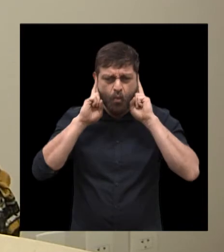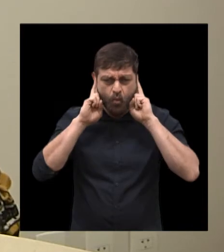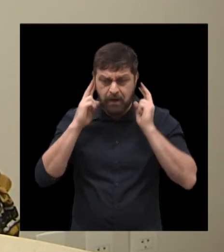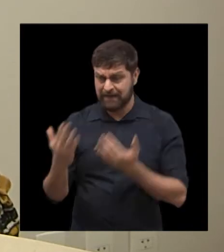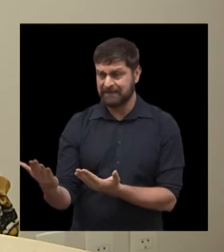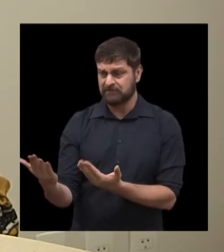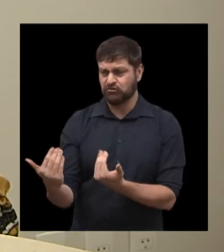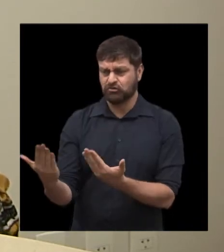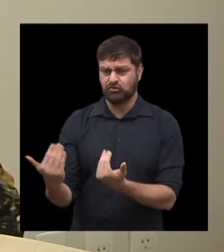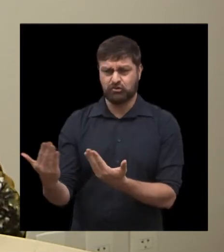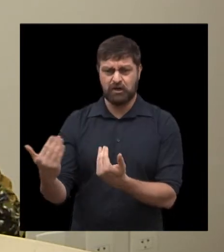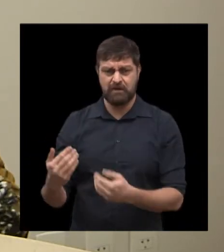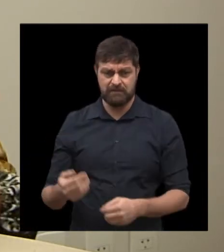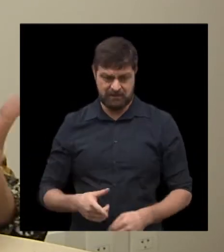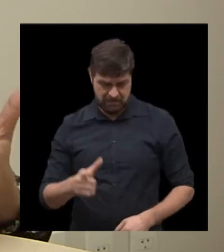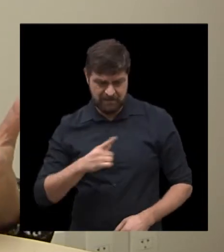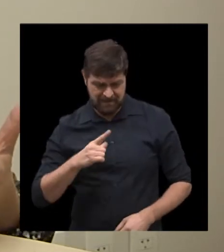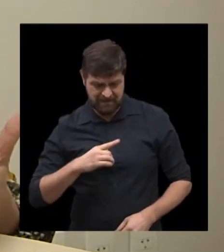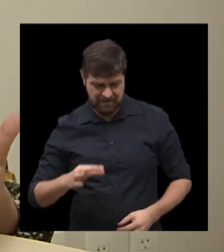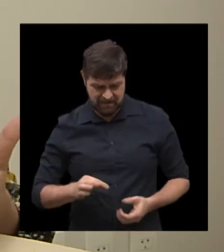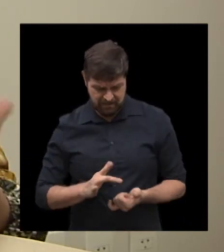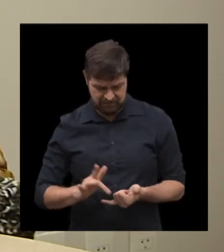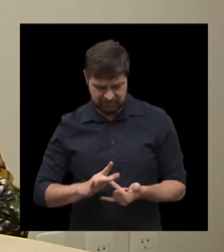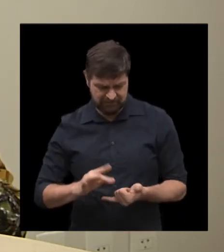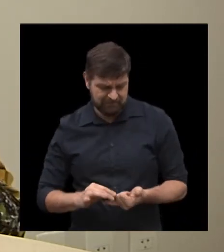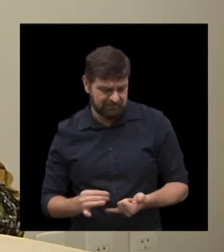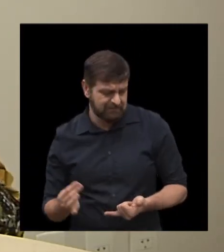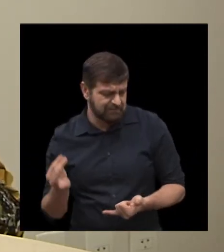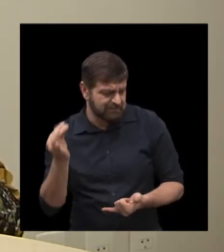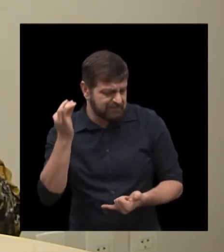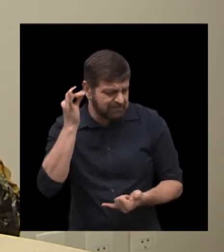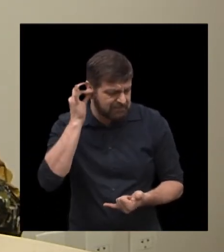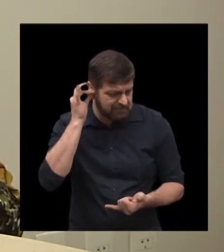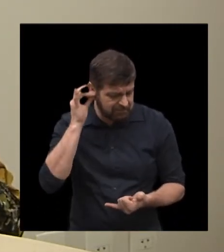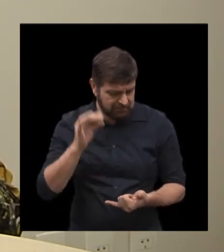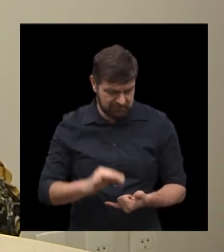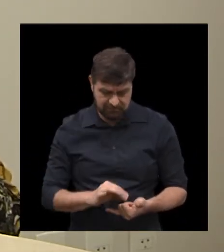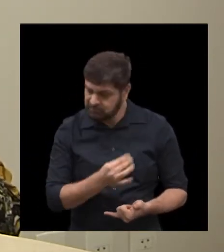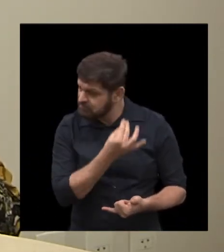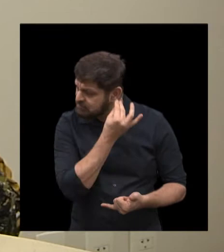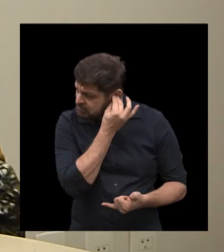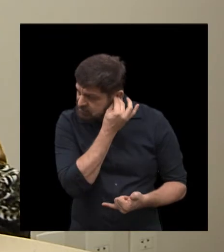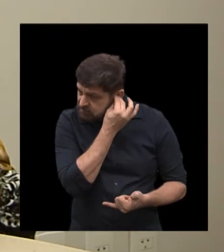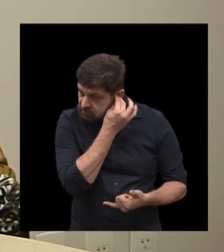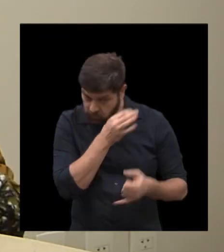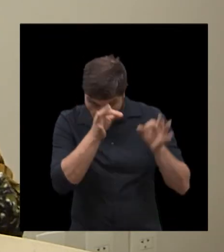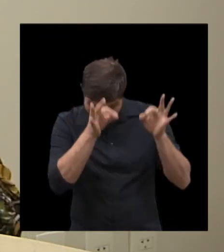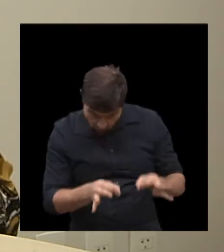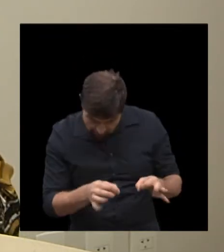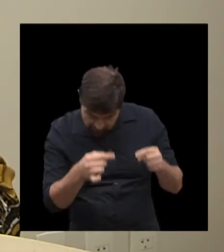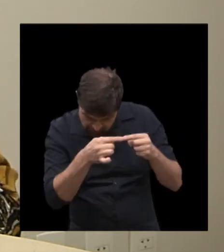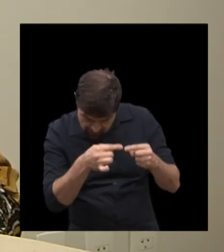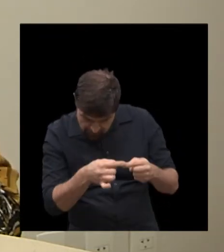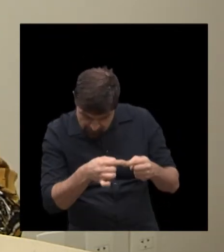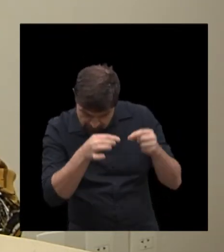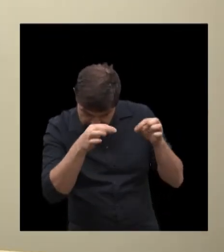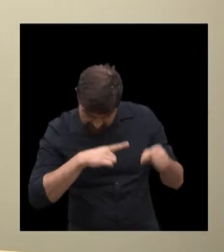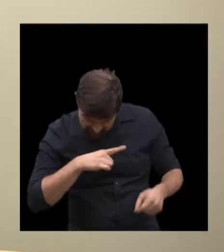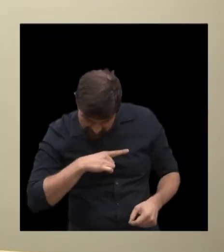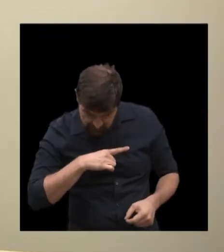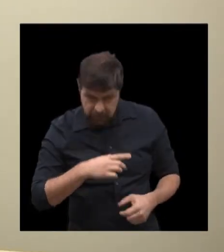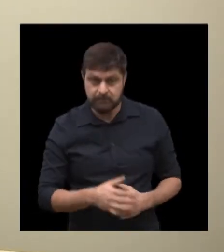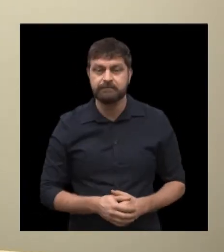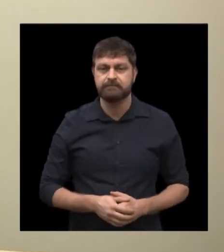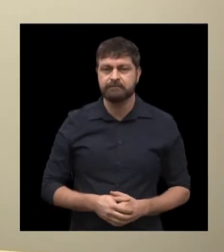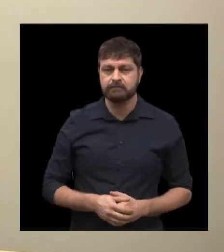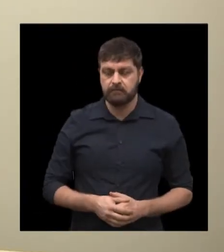né? Mas existem fones que são propícios, que são os ideais. Eu gostaria que você falasse sobre eles.